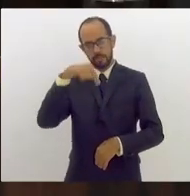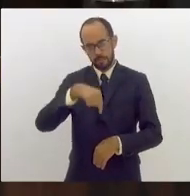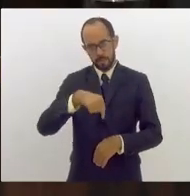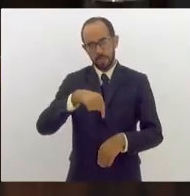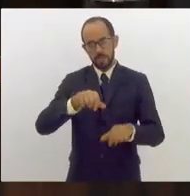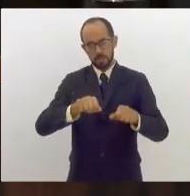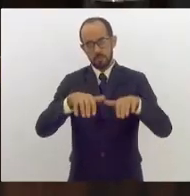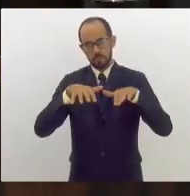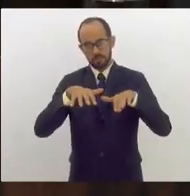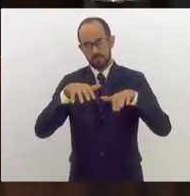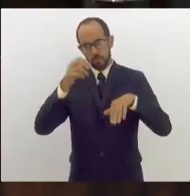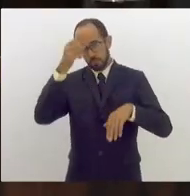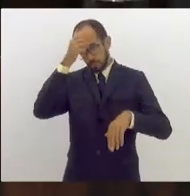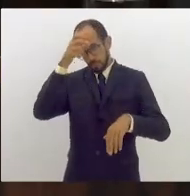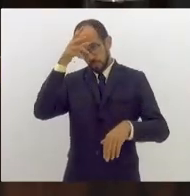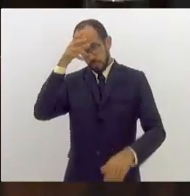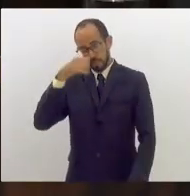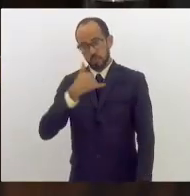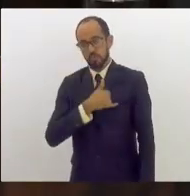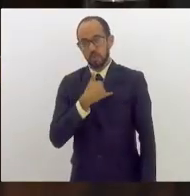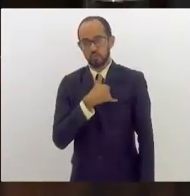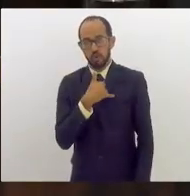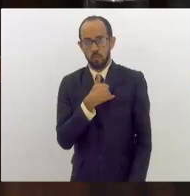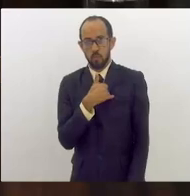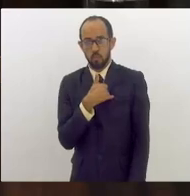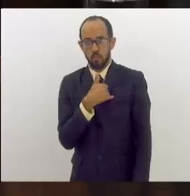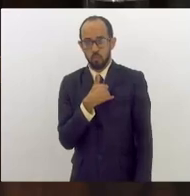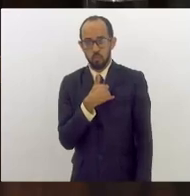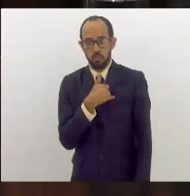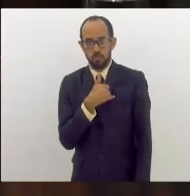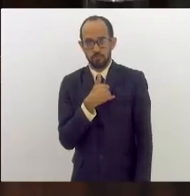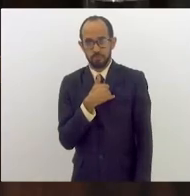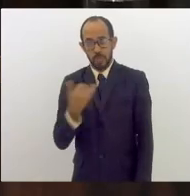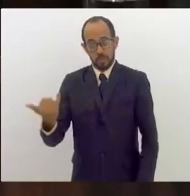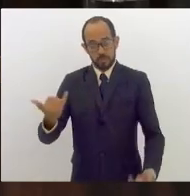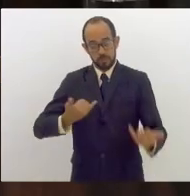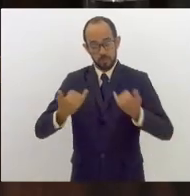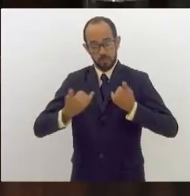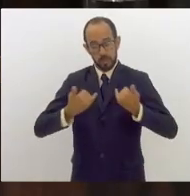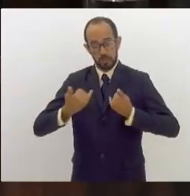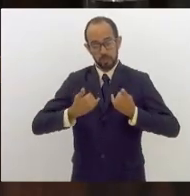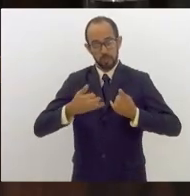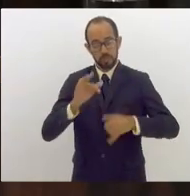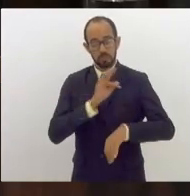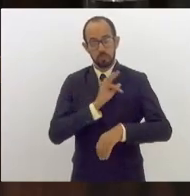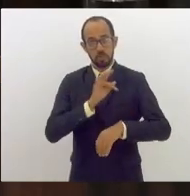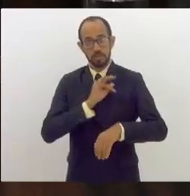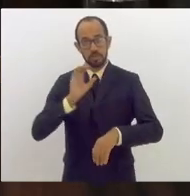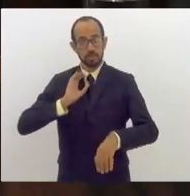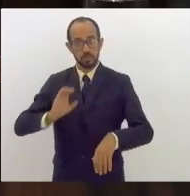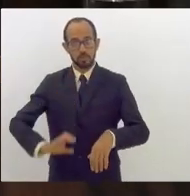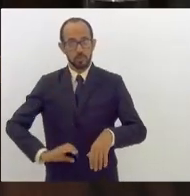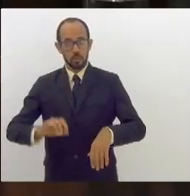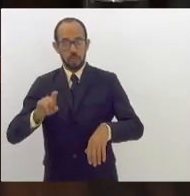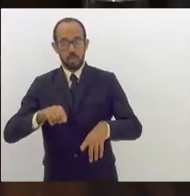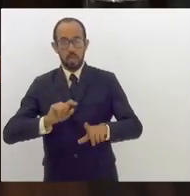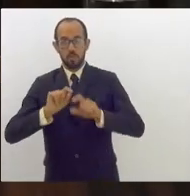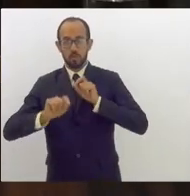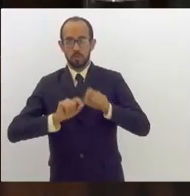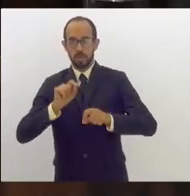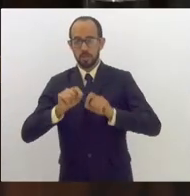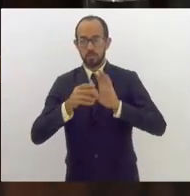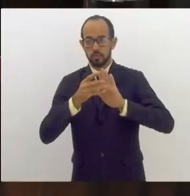plenário prefeito São João de Meriti e as primeiras informações trazidas pela Polícia Civil foi do